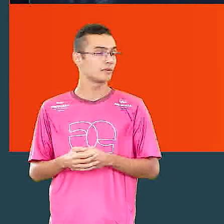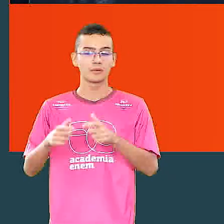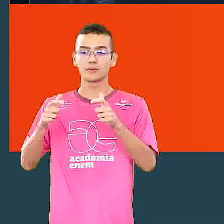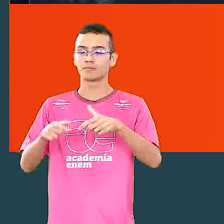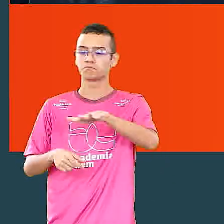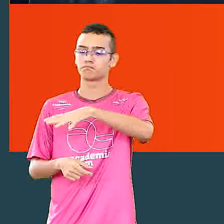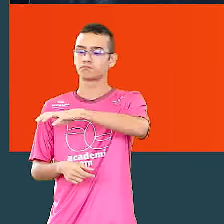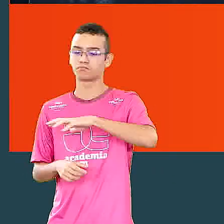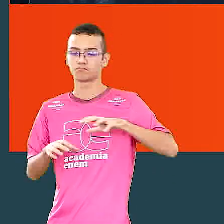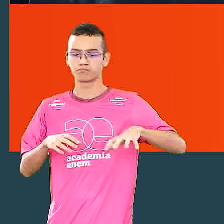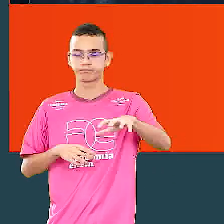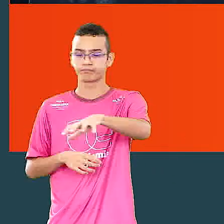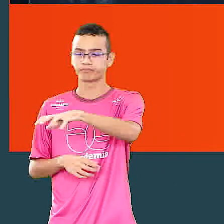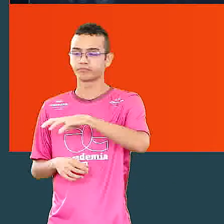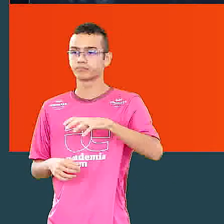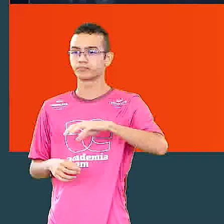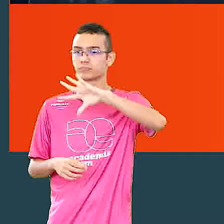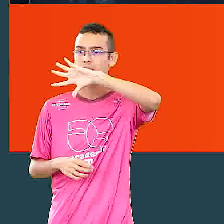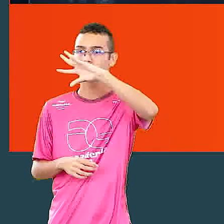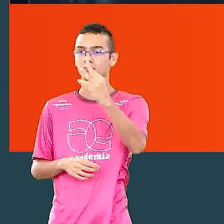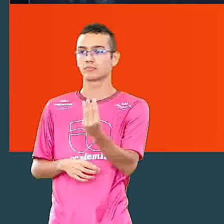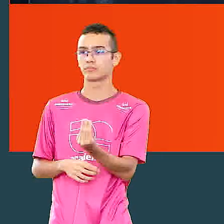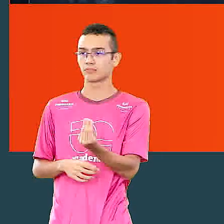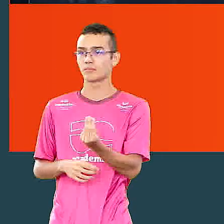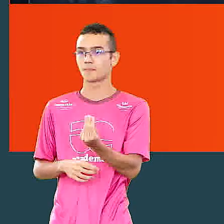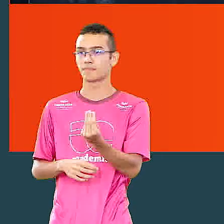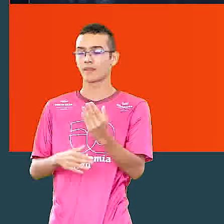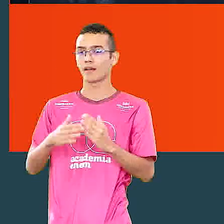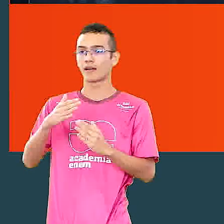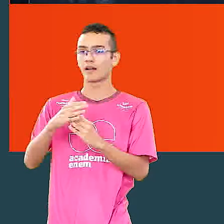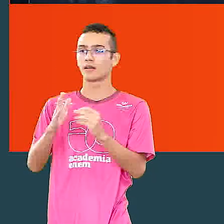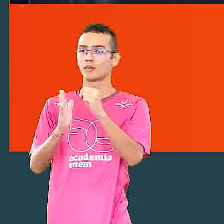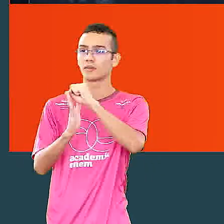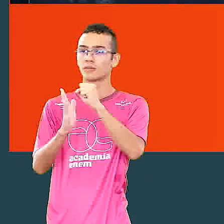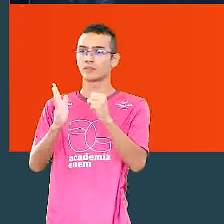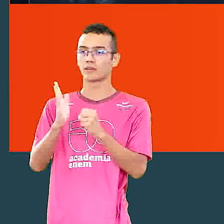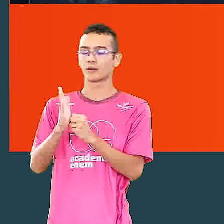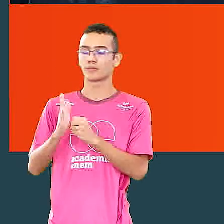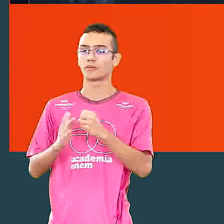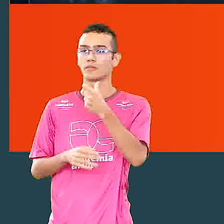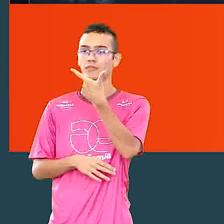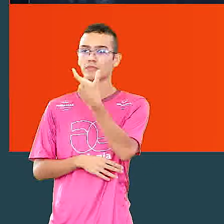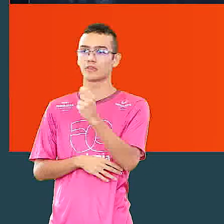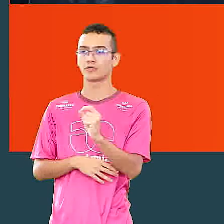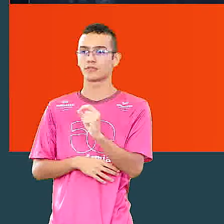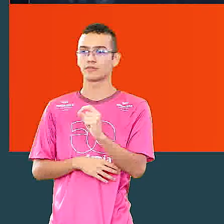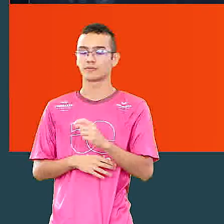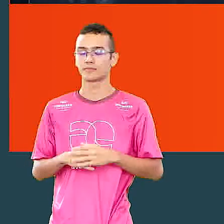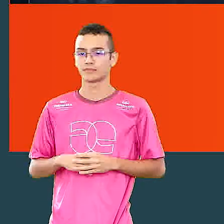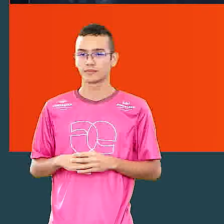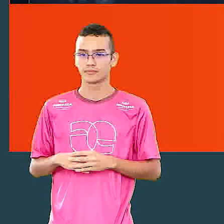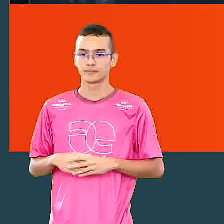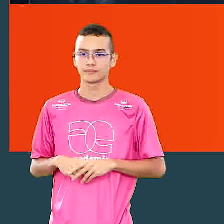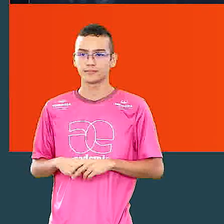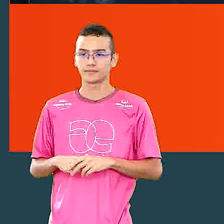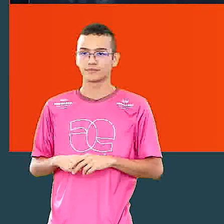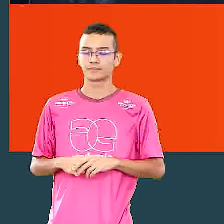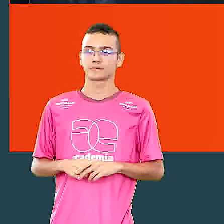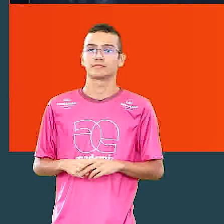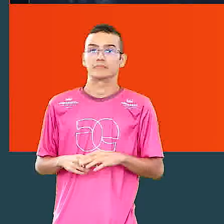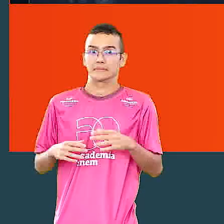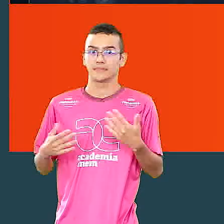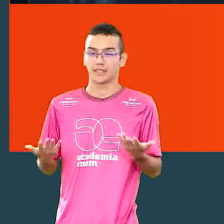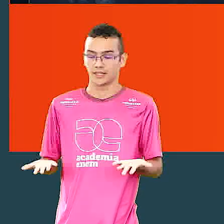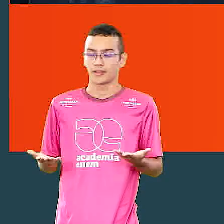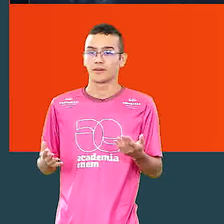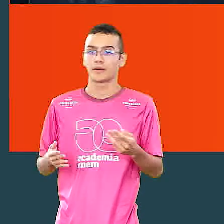africano até o século XX. Ou seja, eu botava a galera para trabalhar valendo em várias regiões da África até o século